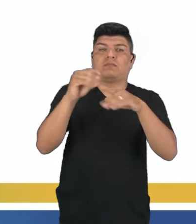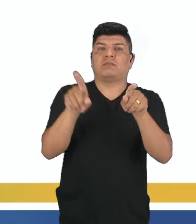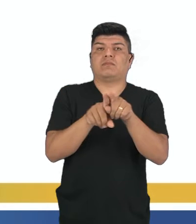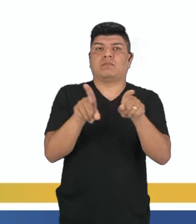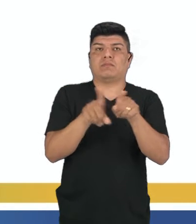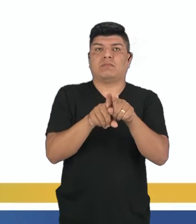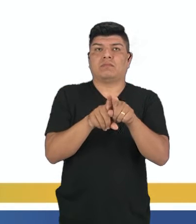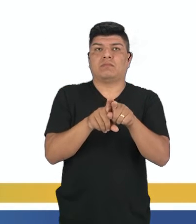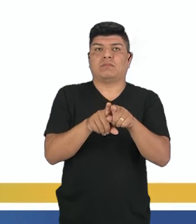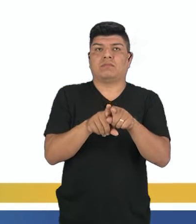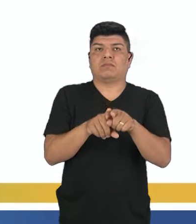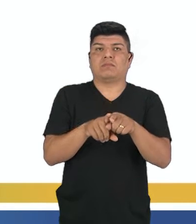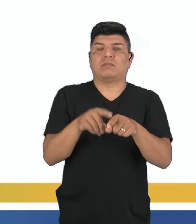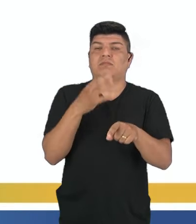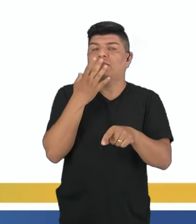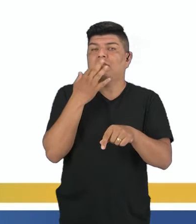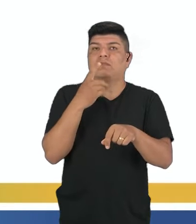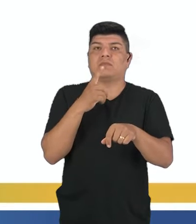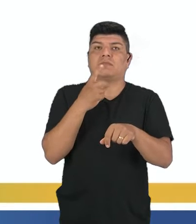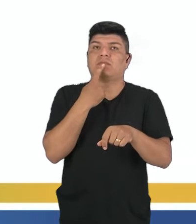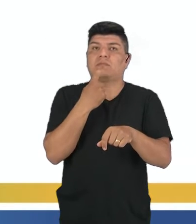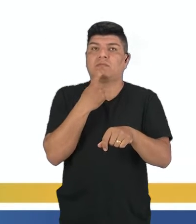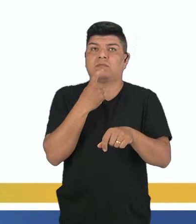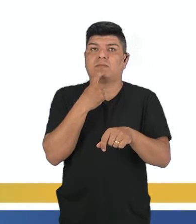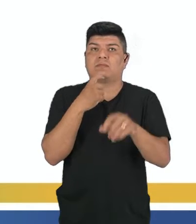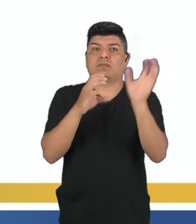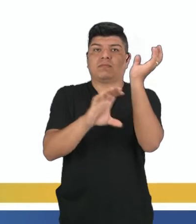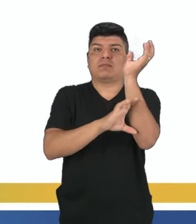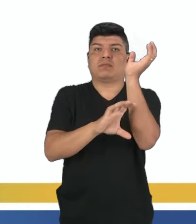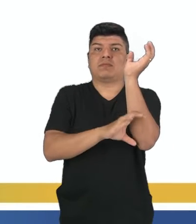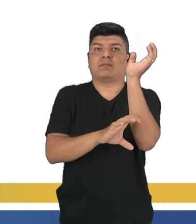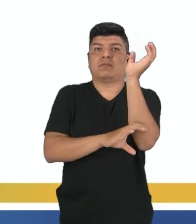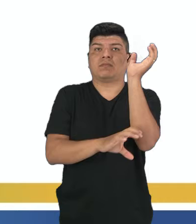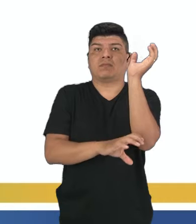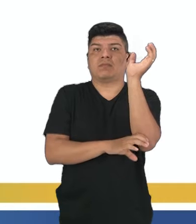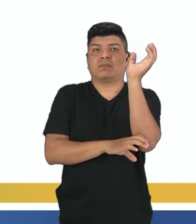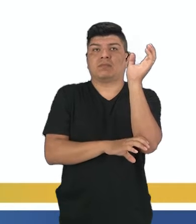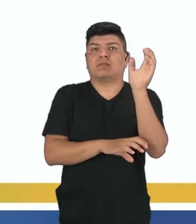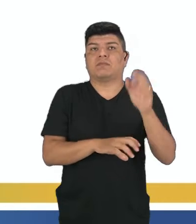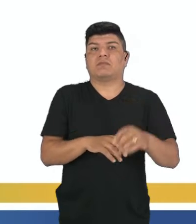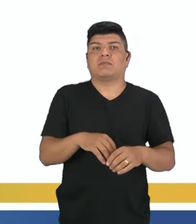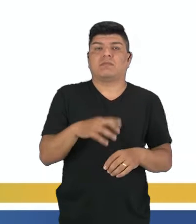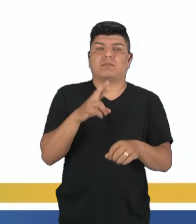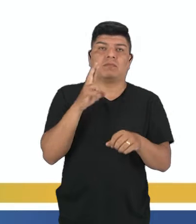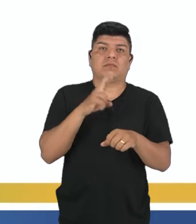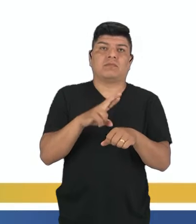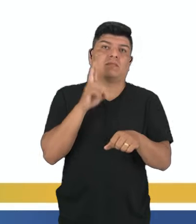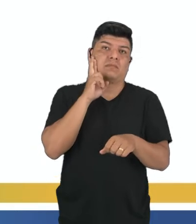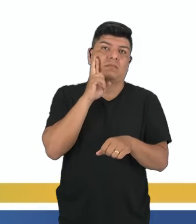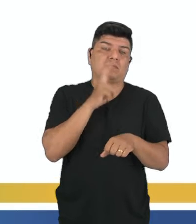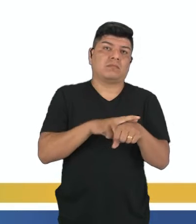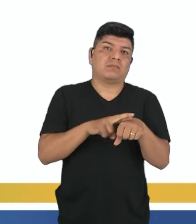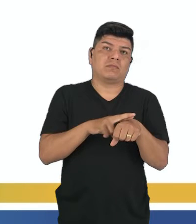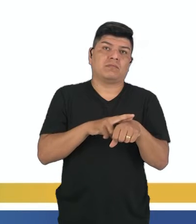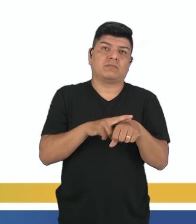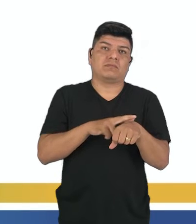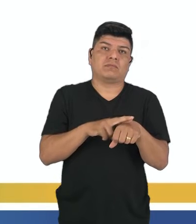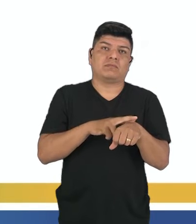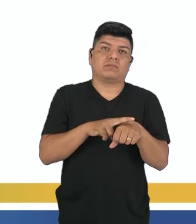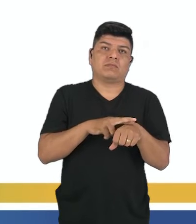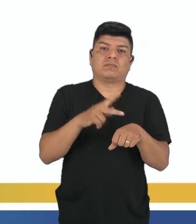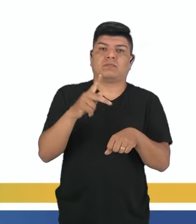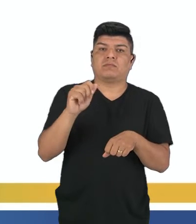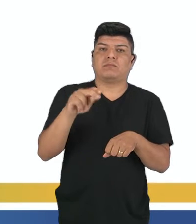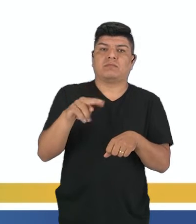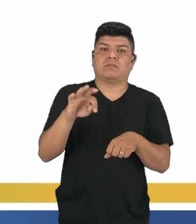Atlântica. Em vermelho, a Caatinga. Em roxo, os Pampas. E em marrom, o Pantanal.